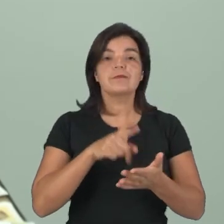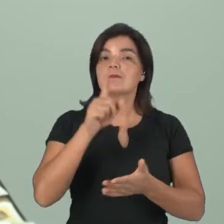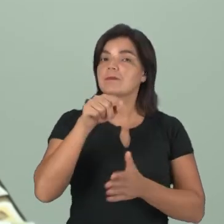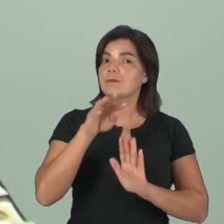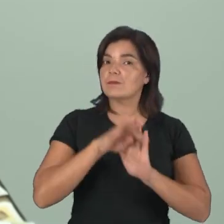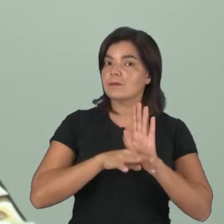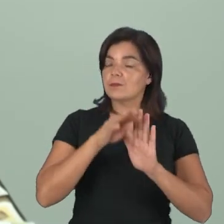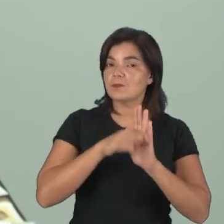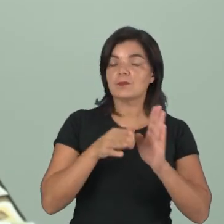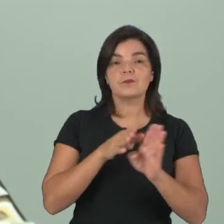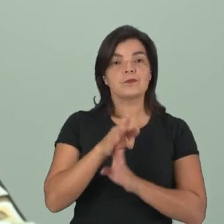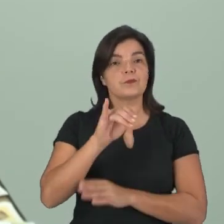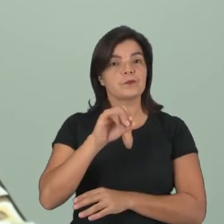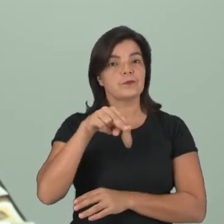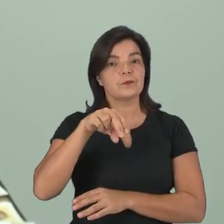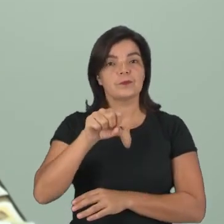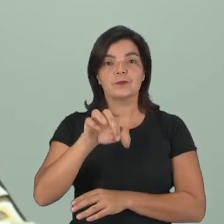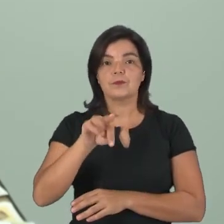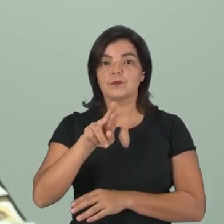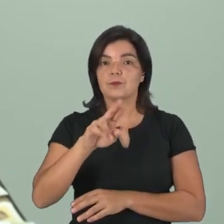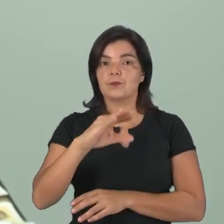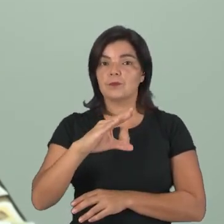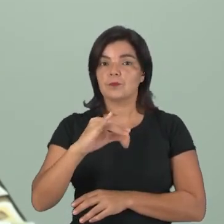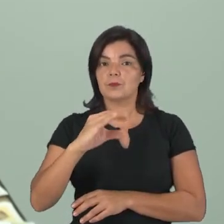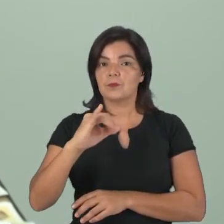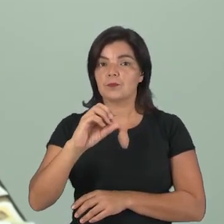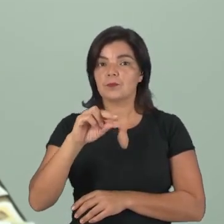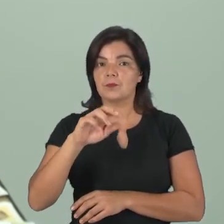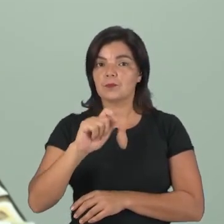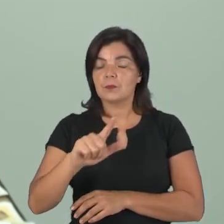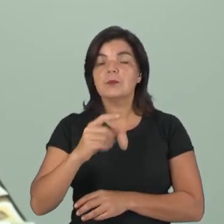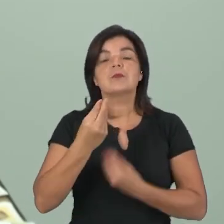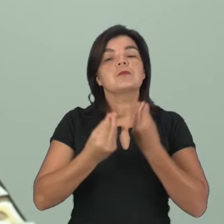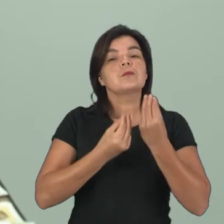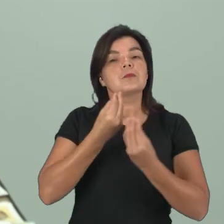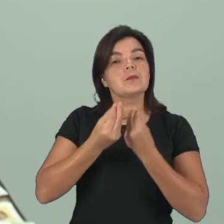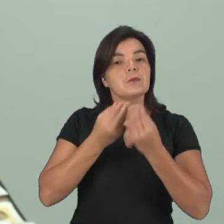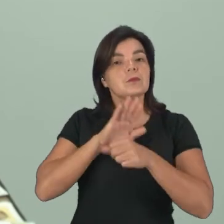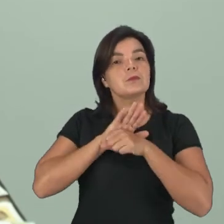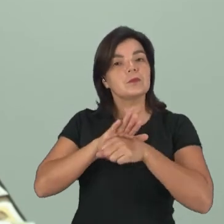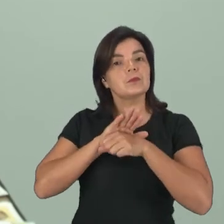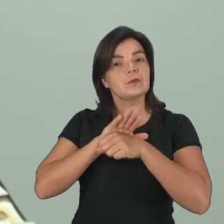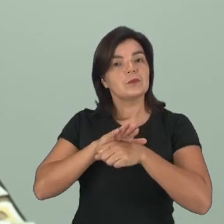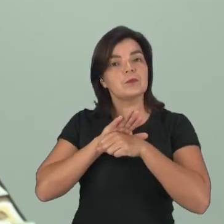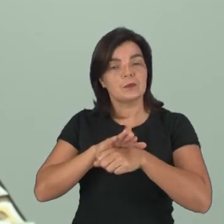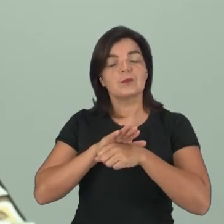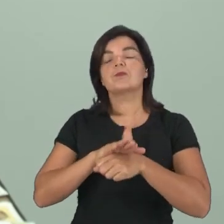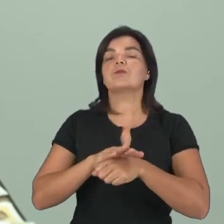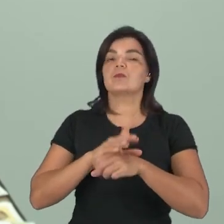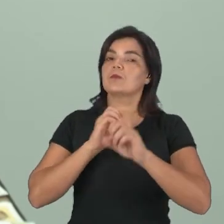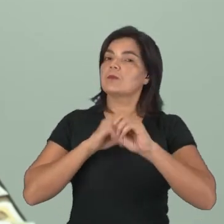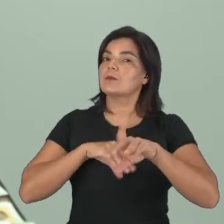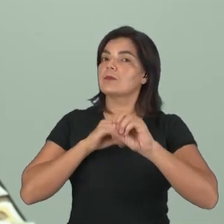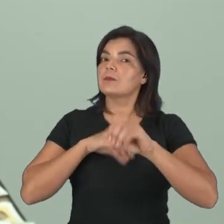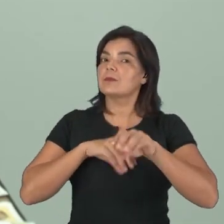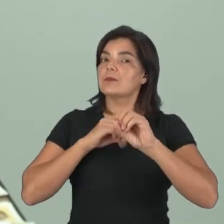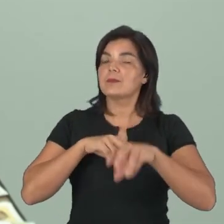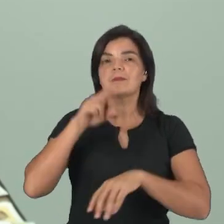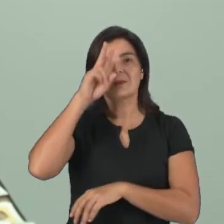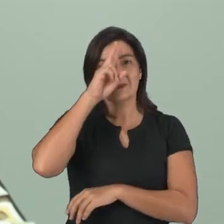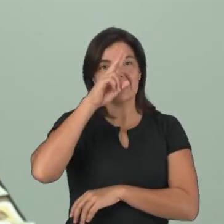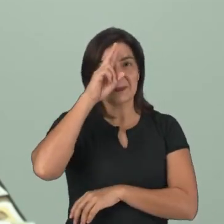são textos instrucionais que vai também me ajudar como eu devo jogar vai me ensinar